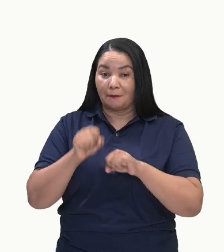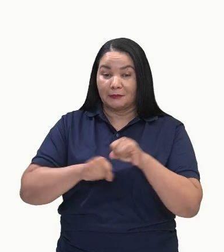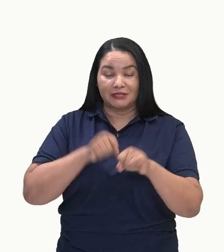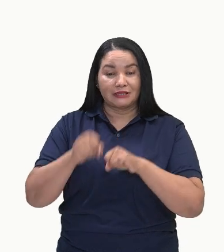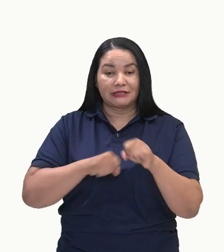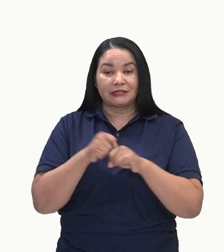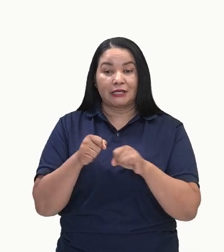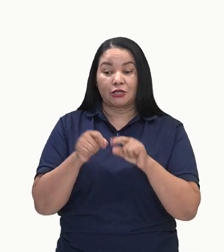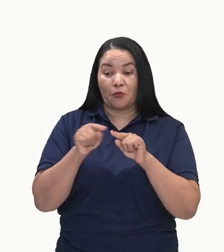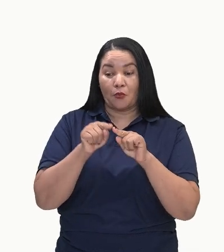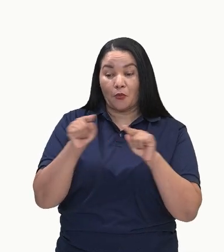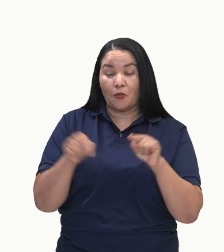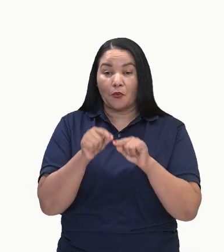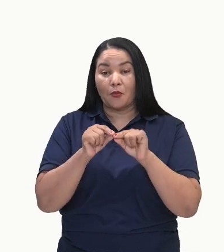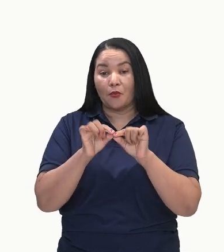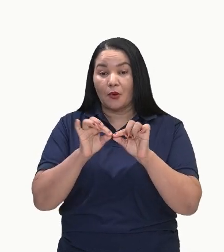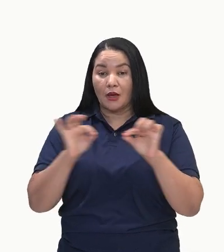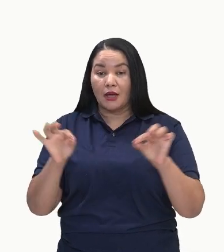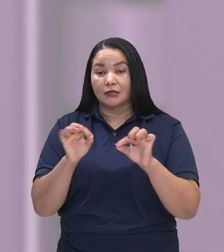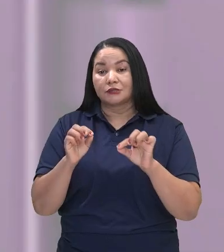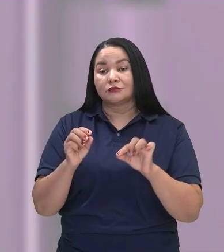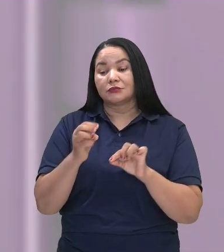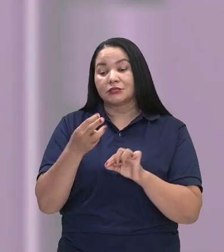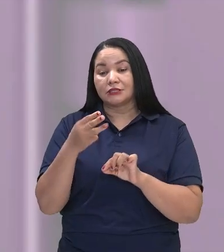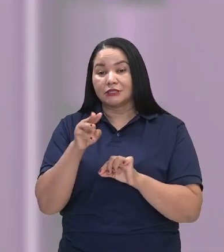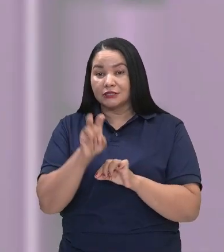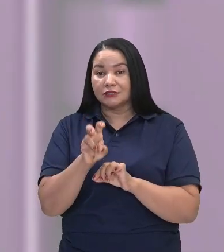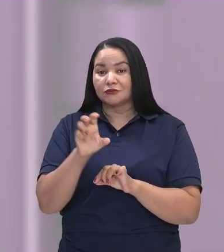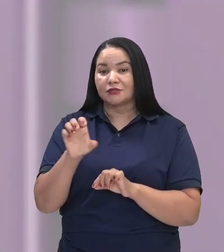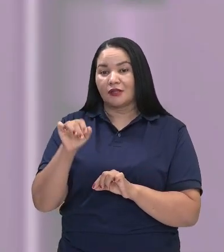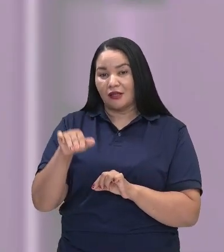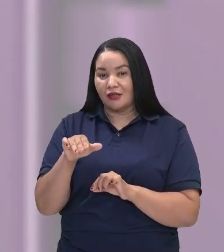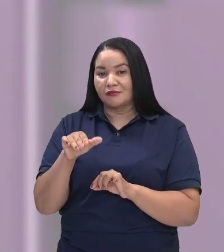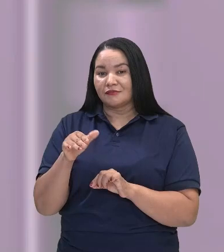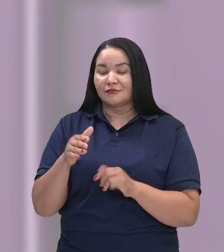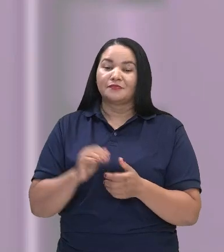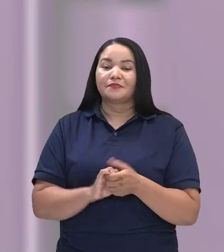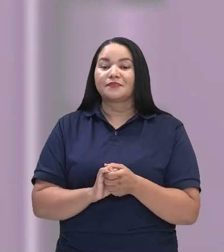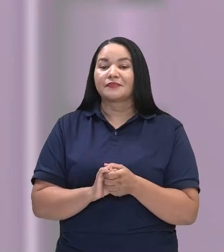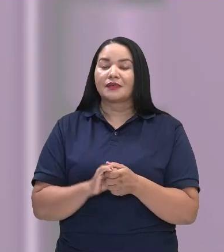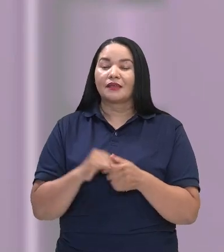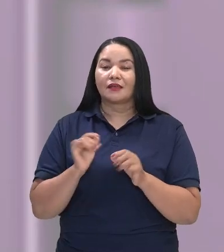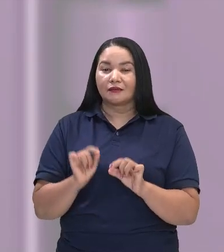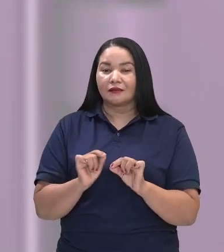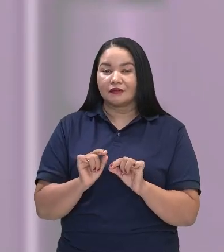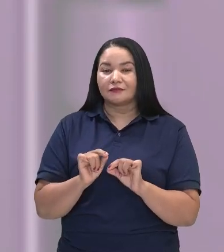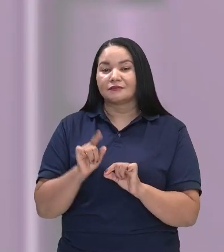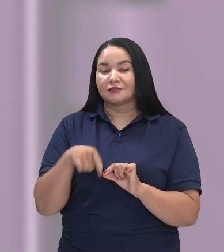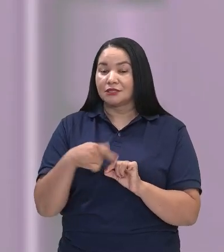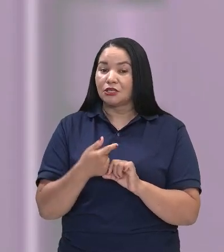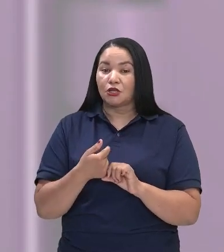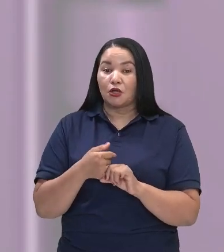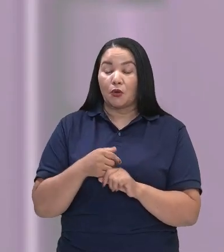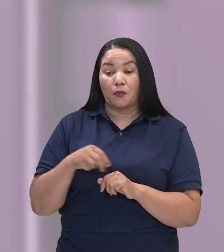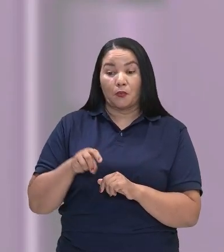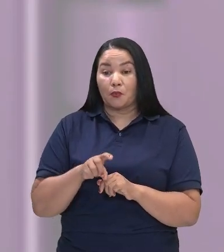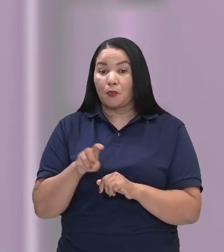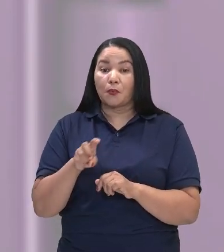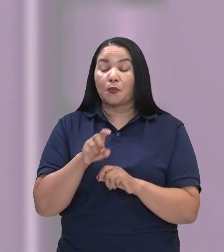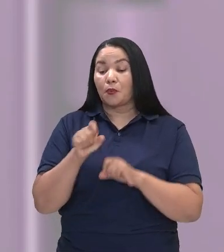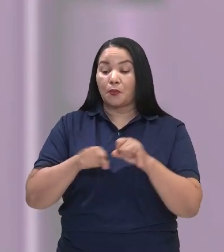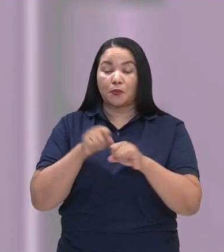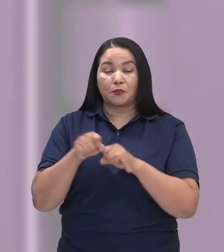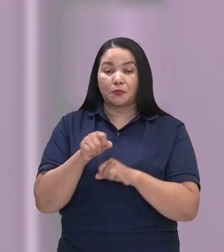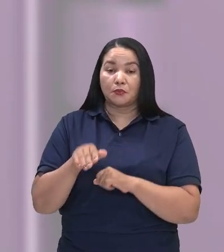de 35 centímetros, né? Ao ela dar uma volta completa, ela vai caminhar aí